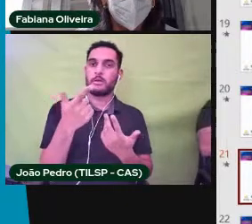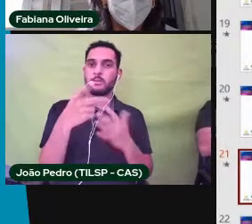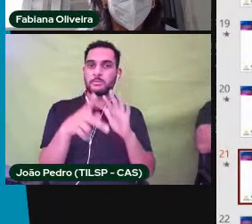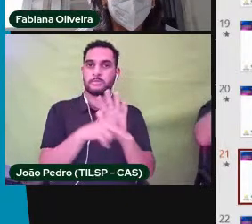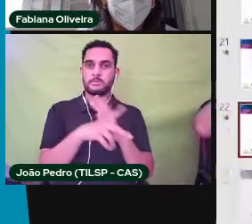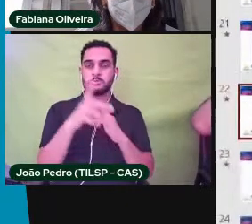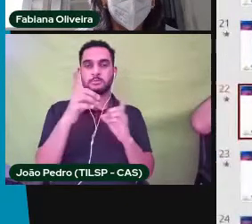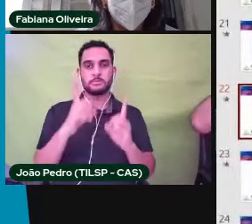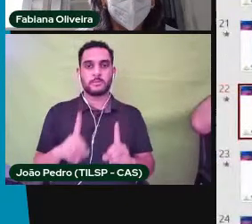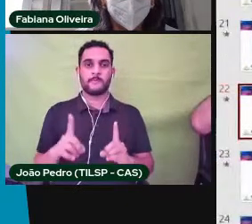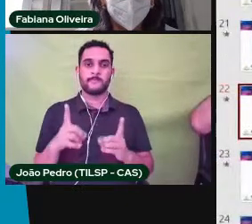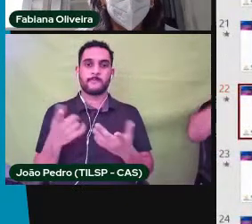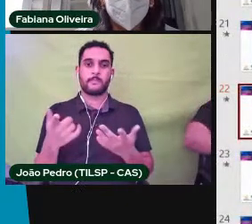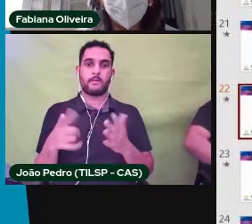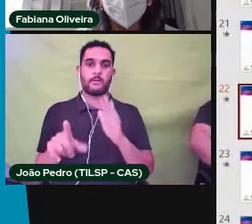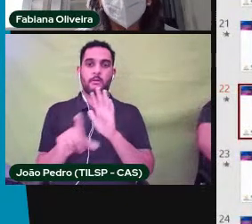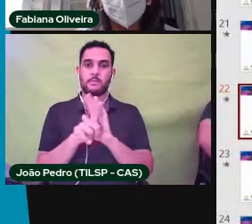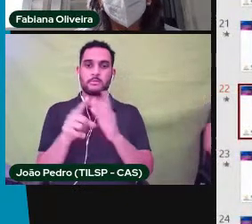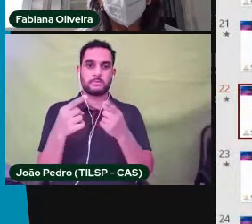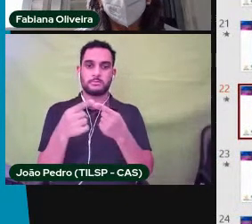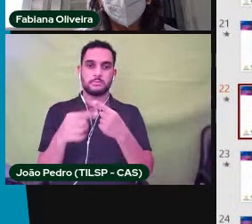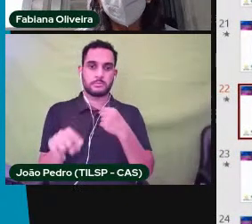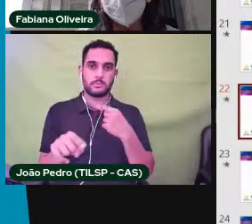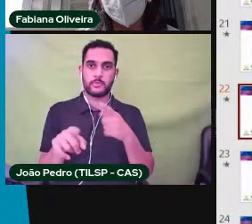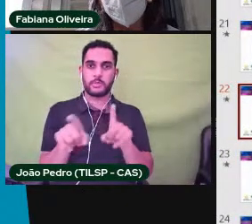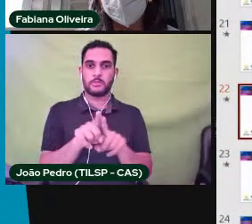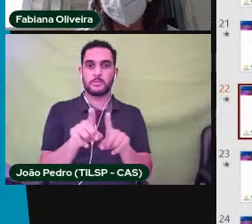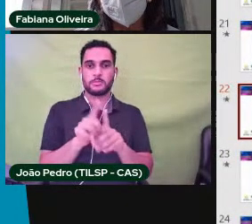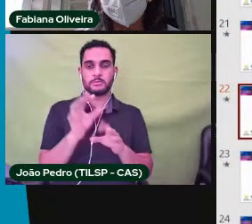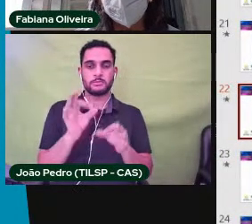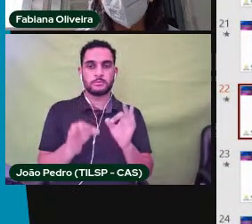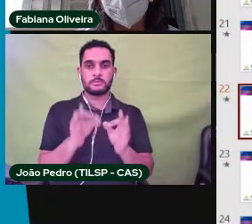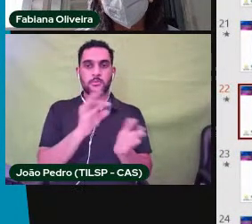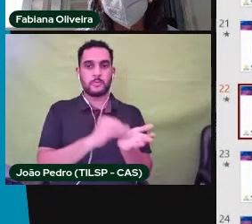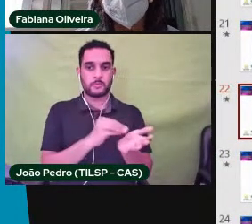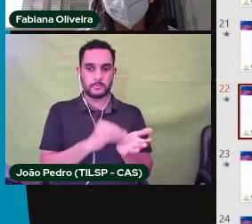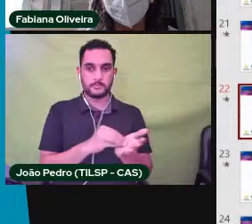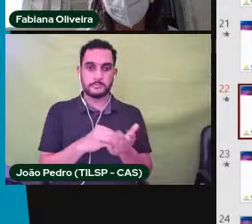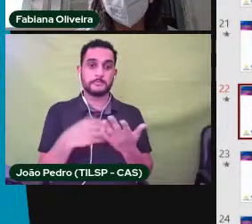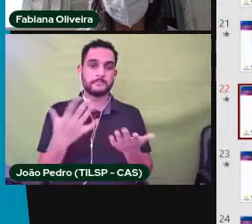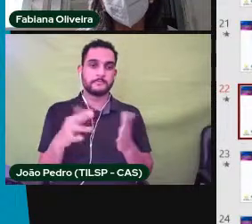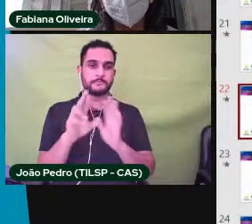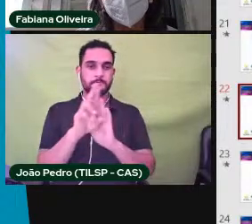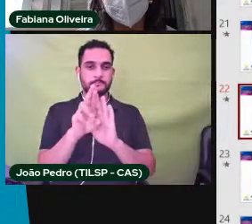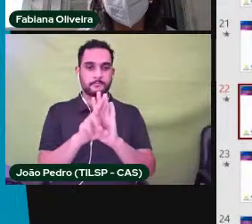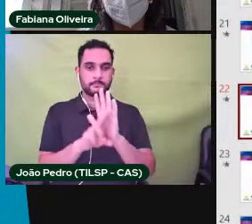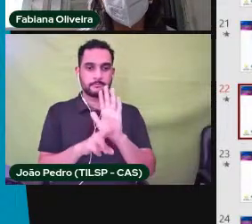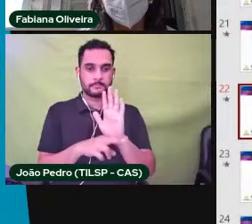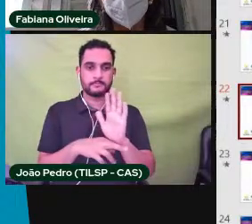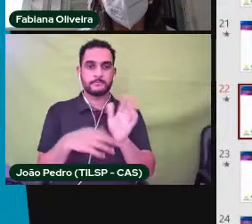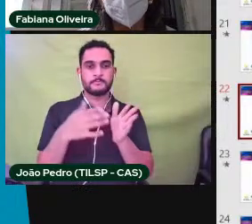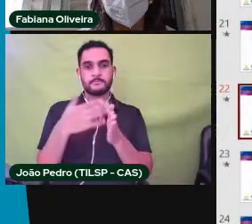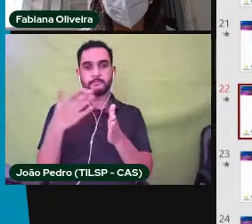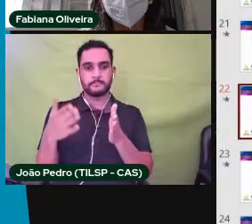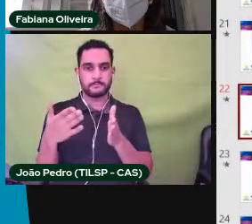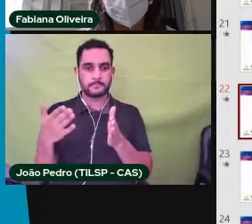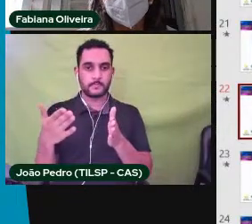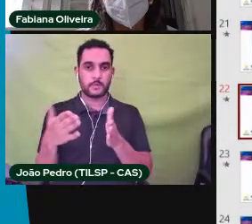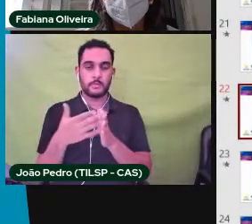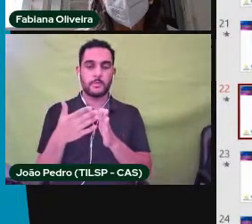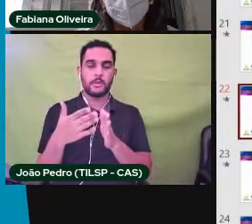é contra a lei. Tá? Então, tem todas as recomendações também nos processos seletivos,